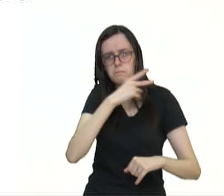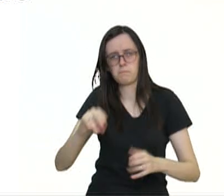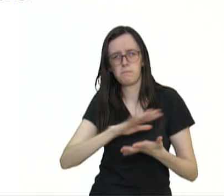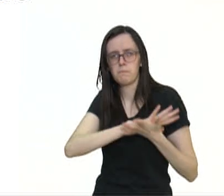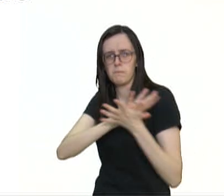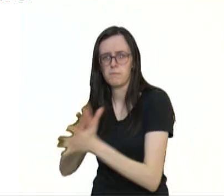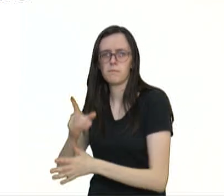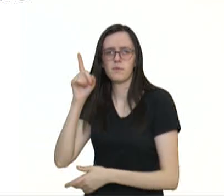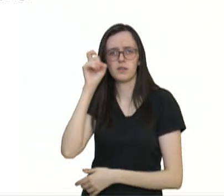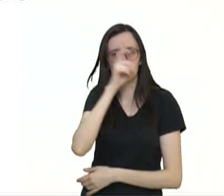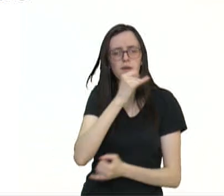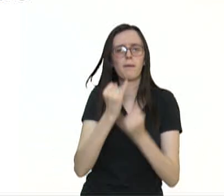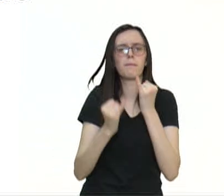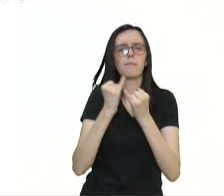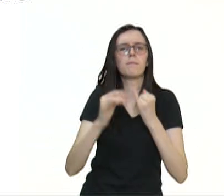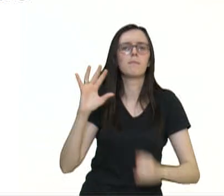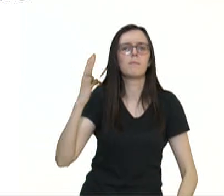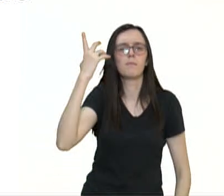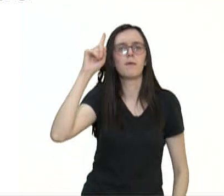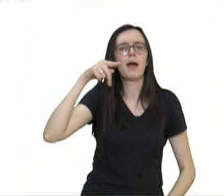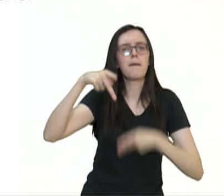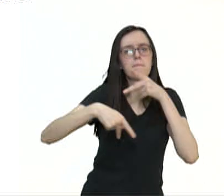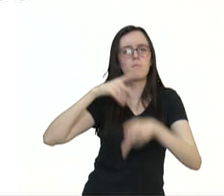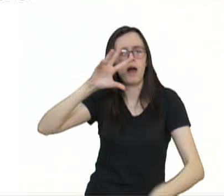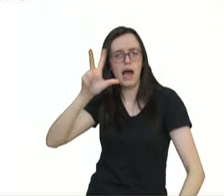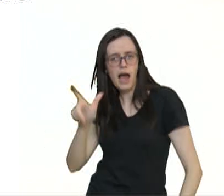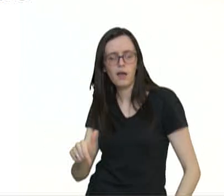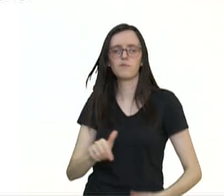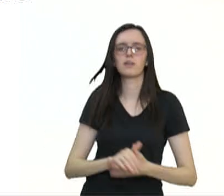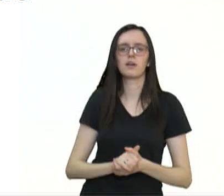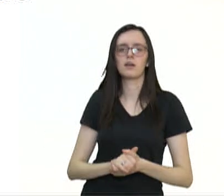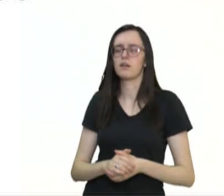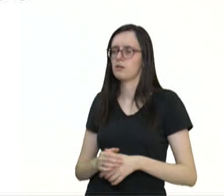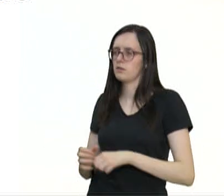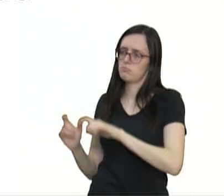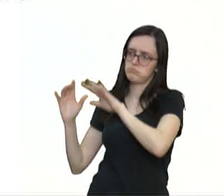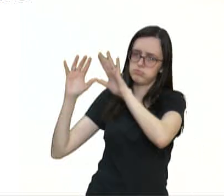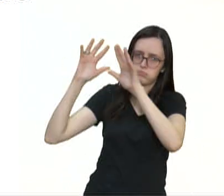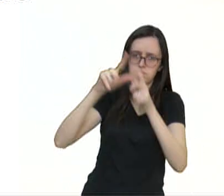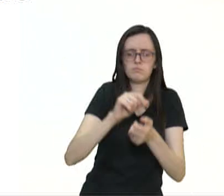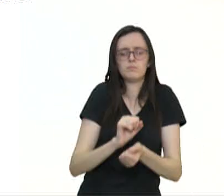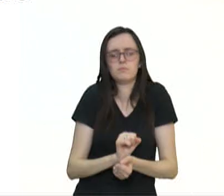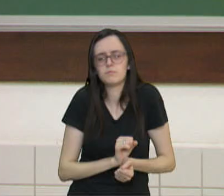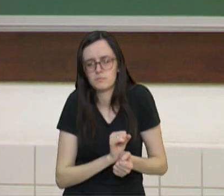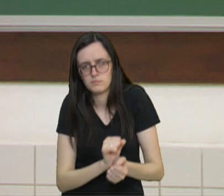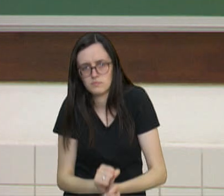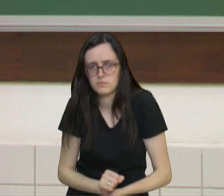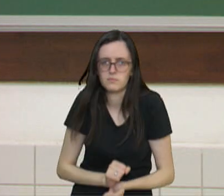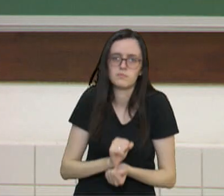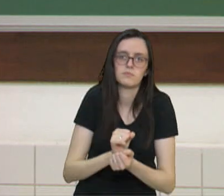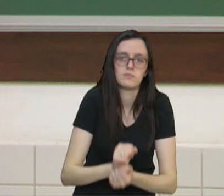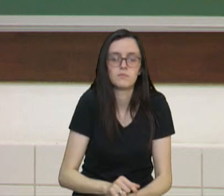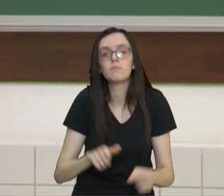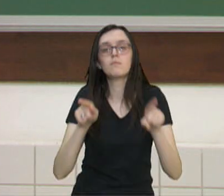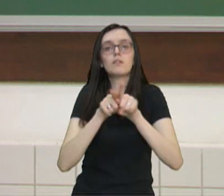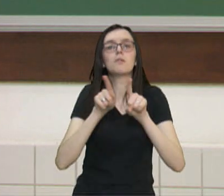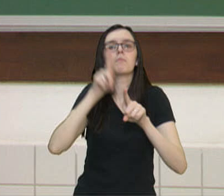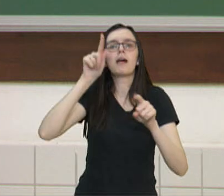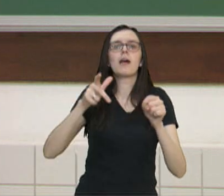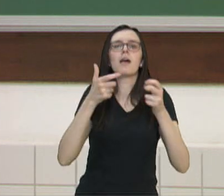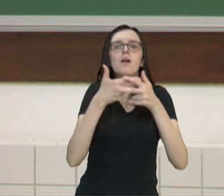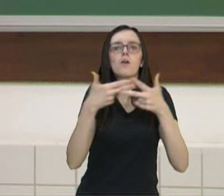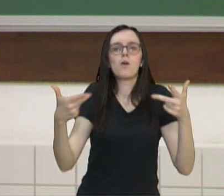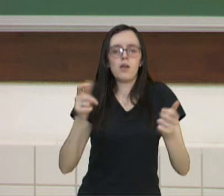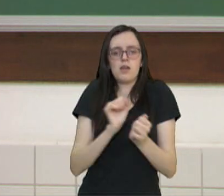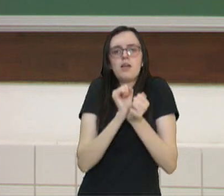gente já sabe, muito parecido aconteceu com os povos africanos, que vieram também como escravos, e além de toda essa coisa